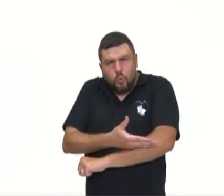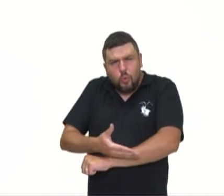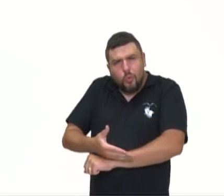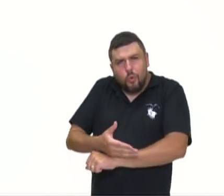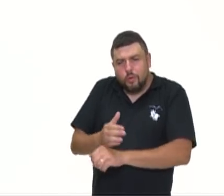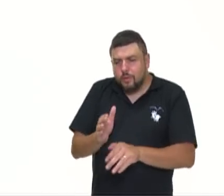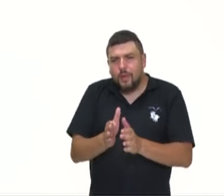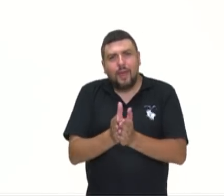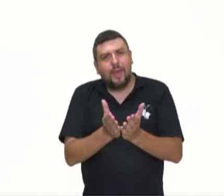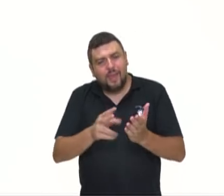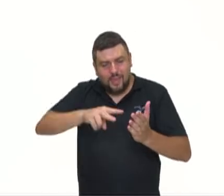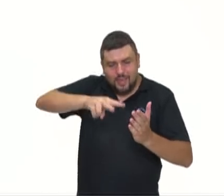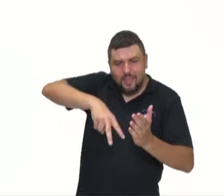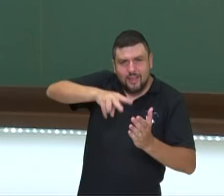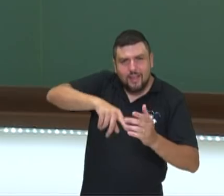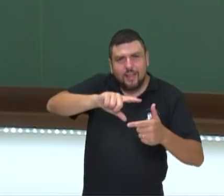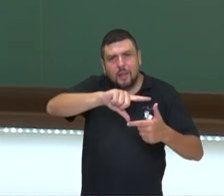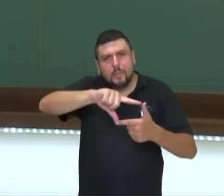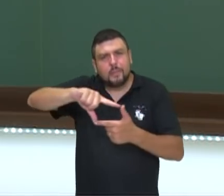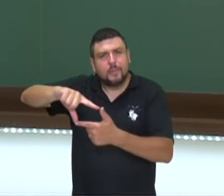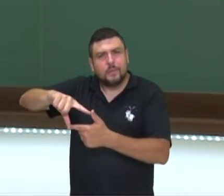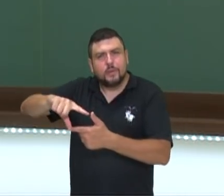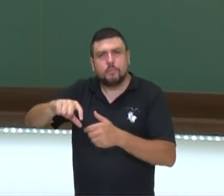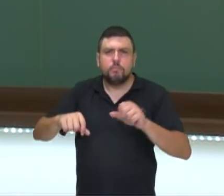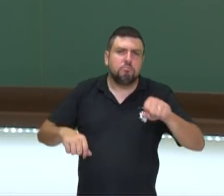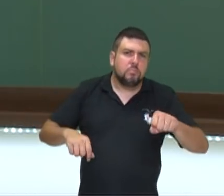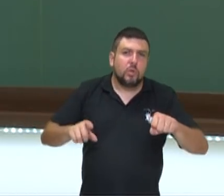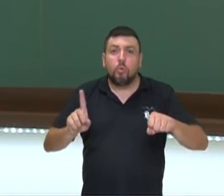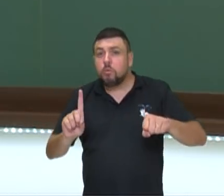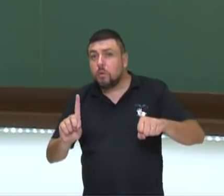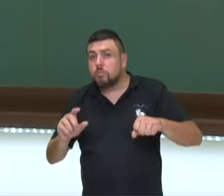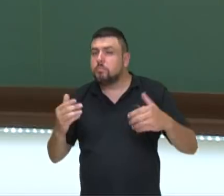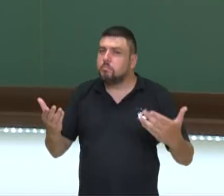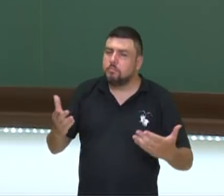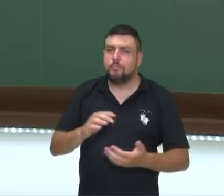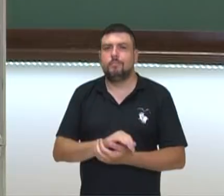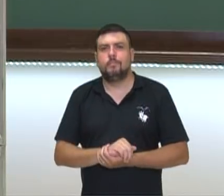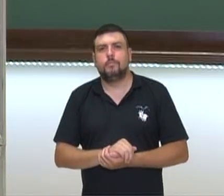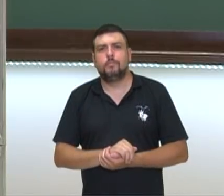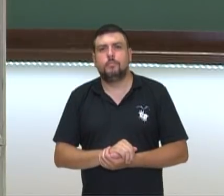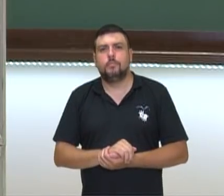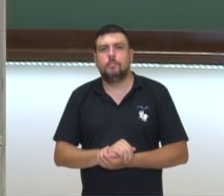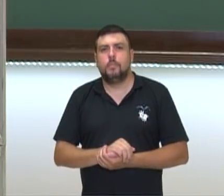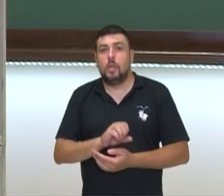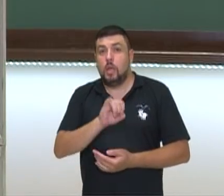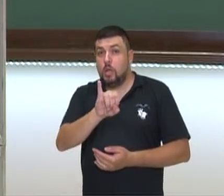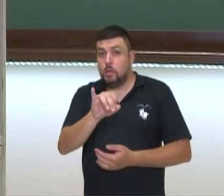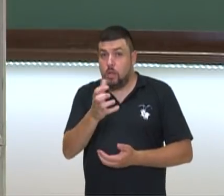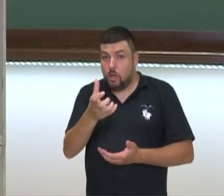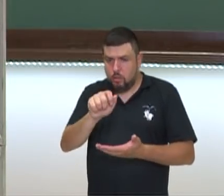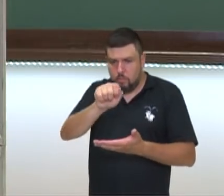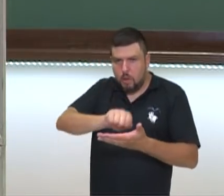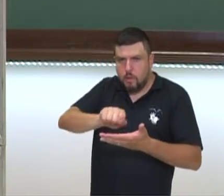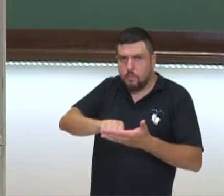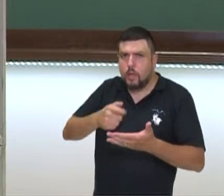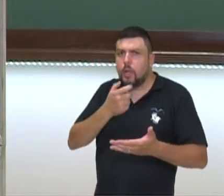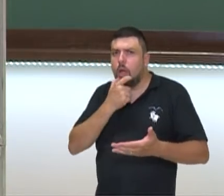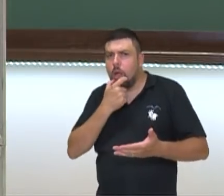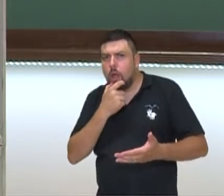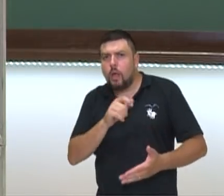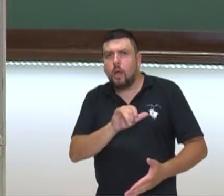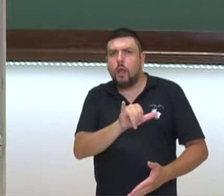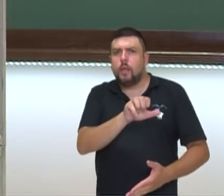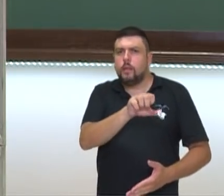quadrinhos, as comics? Sim ou não? Coloca aí no caderno de vocês. Se quiser já colocar em inglês, vocês podem colocar yes